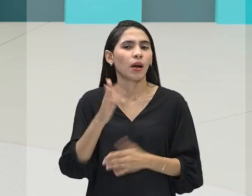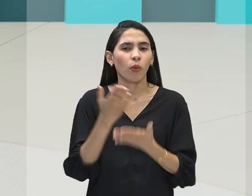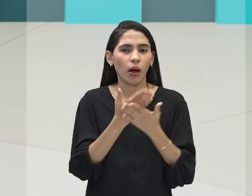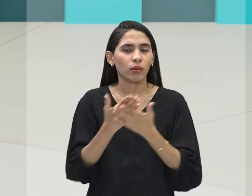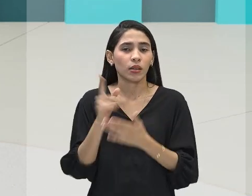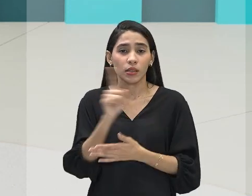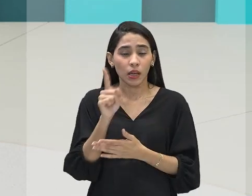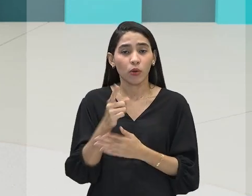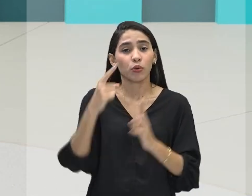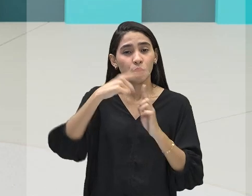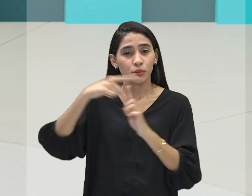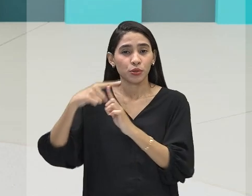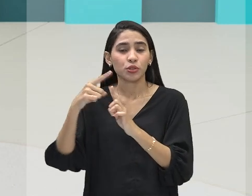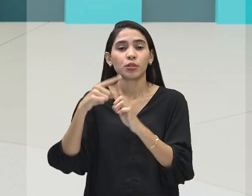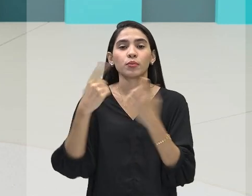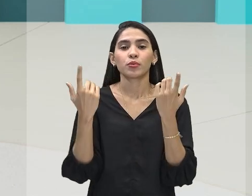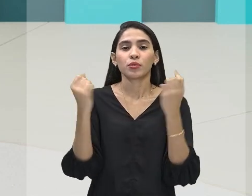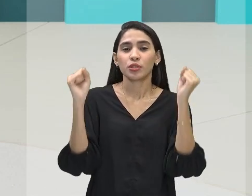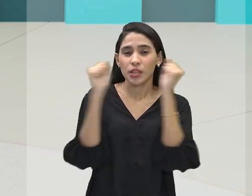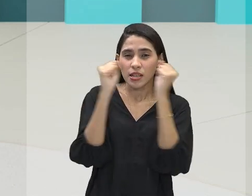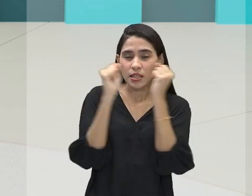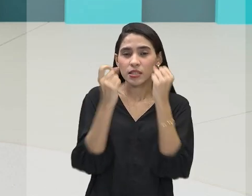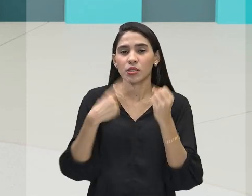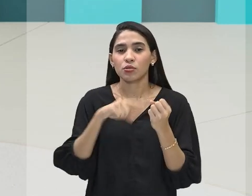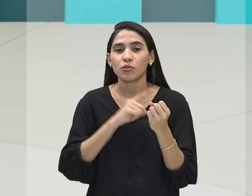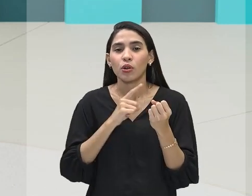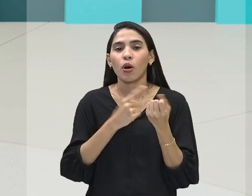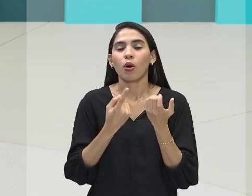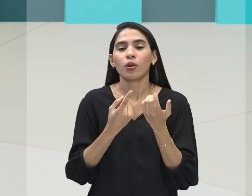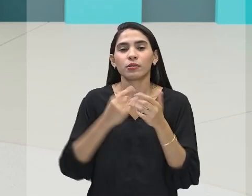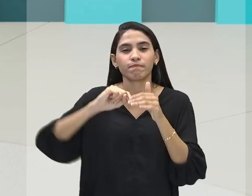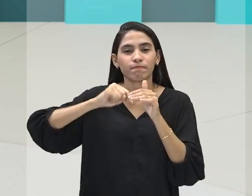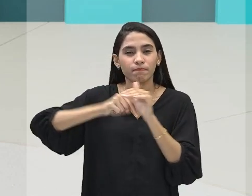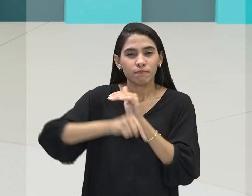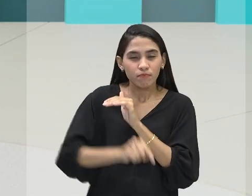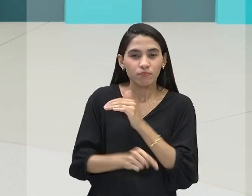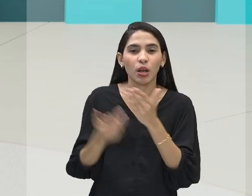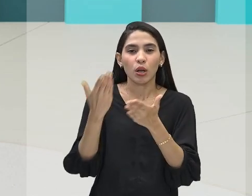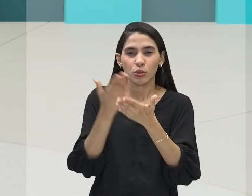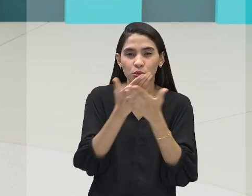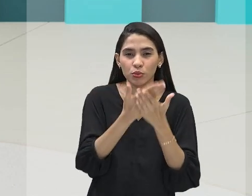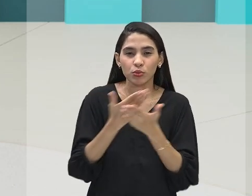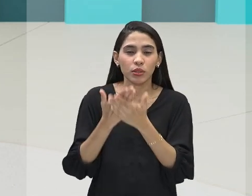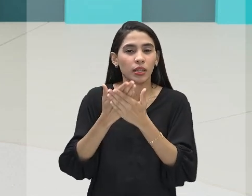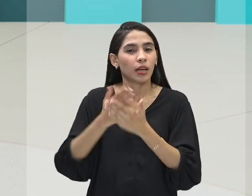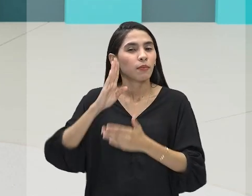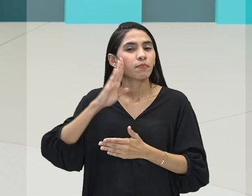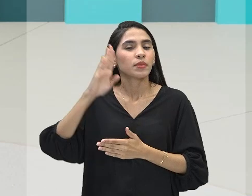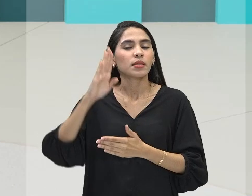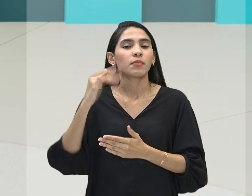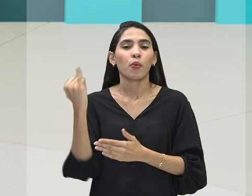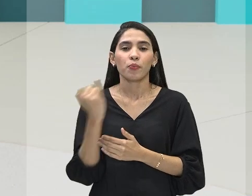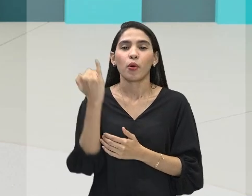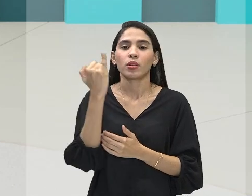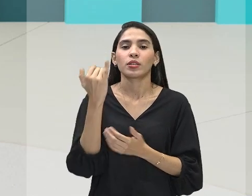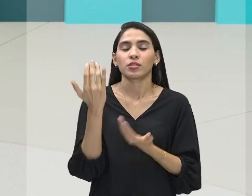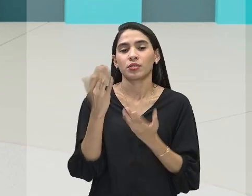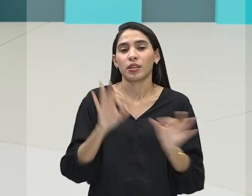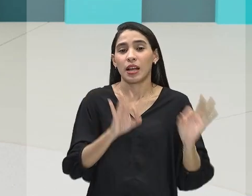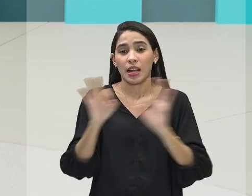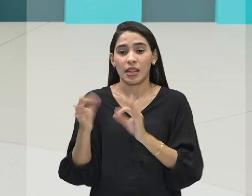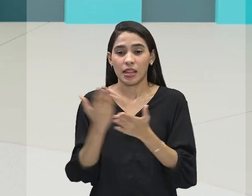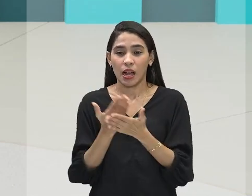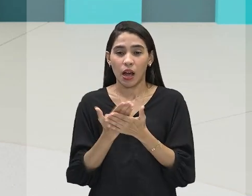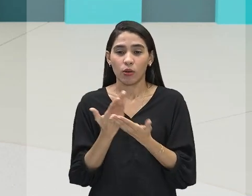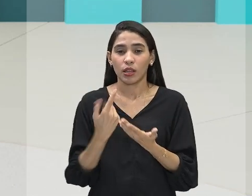modelos de ginástica eu trouxe para vocês para que a gente pudesse adentrar aí ao ponto máximo, né, da aula, que